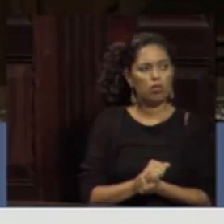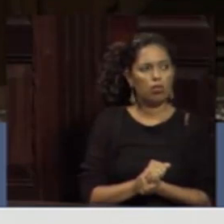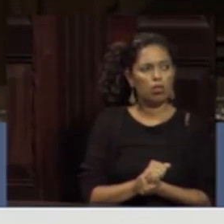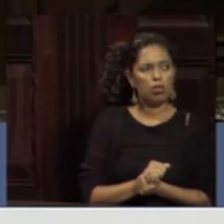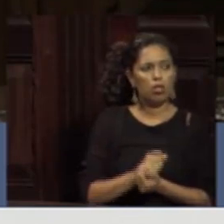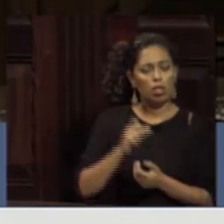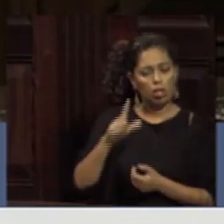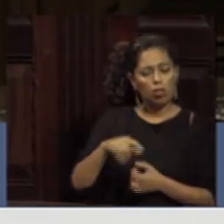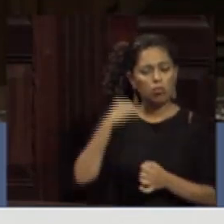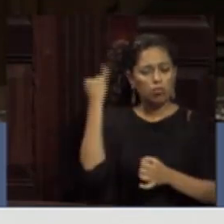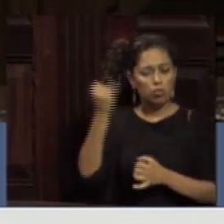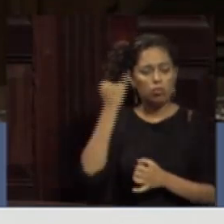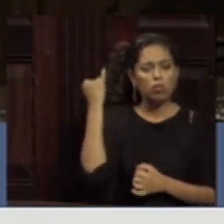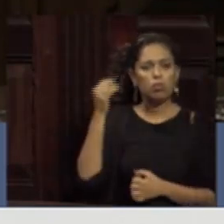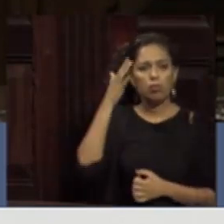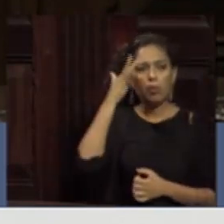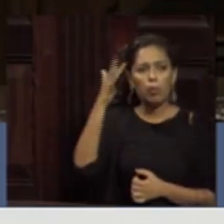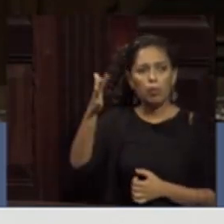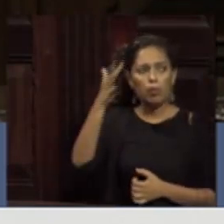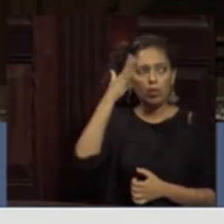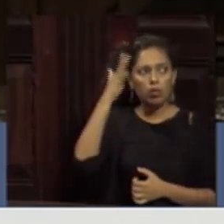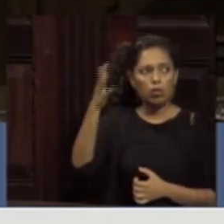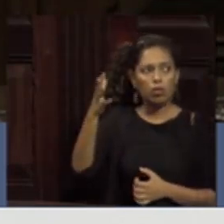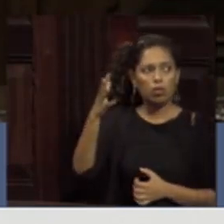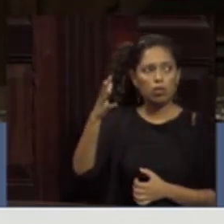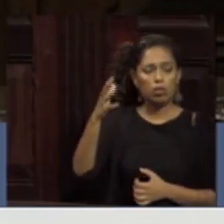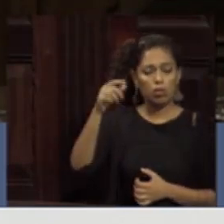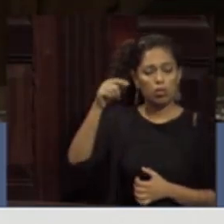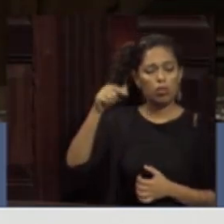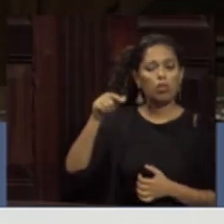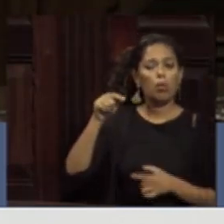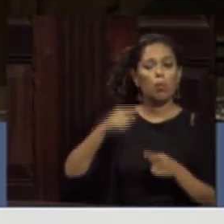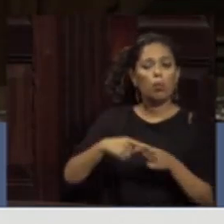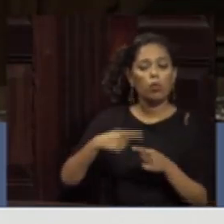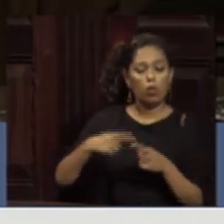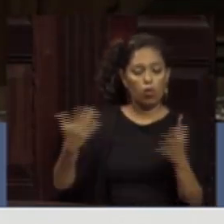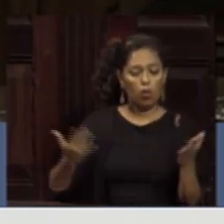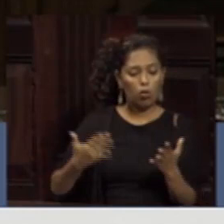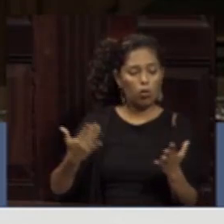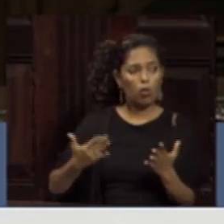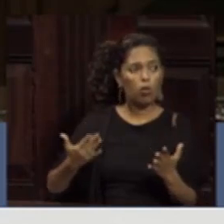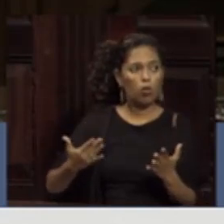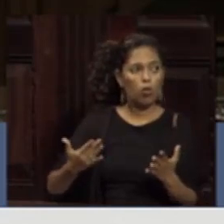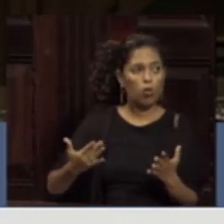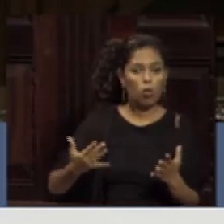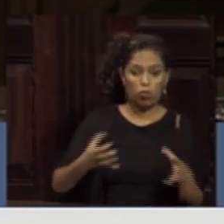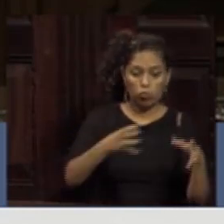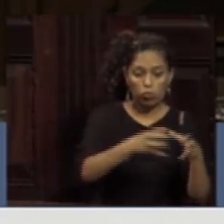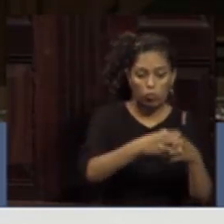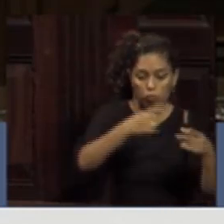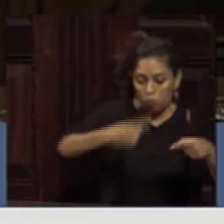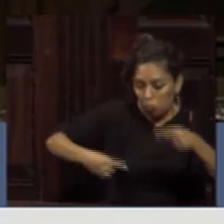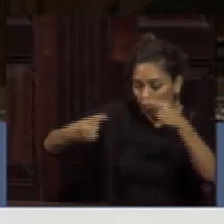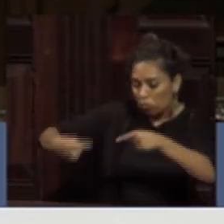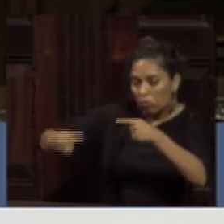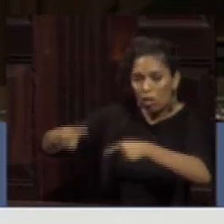para reafirmar que isso está acontecendo em muitos